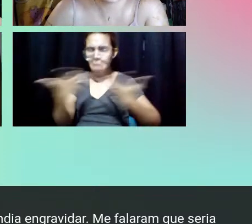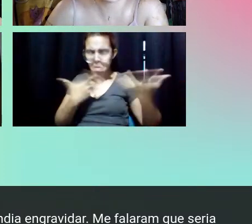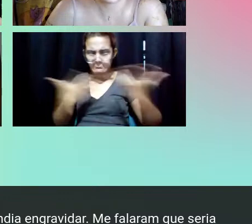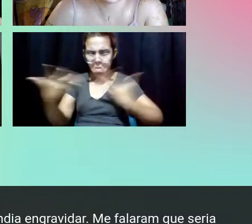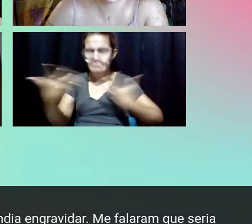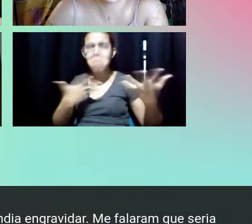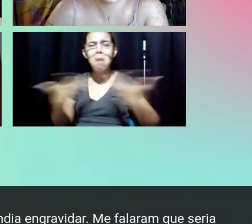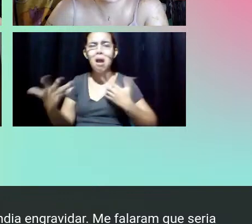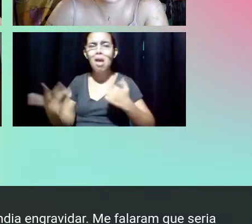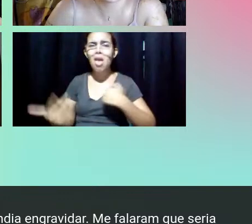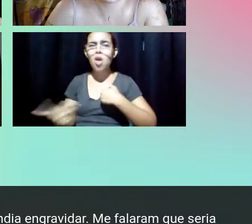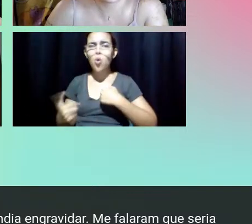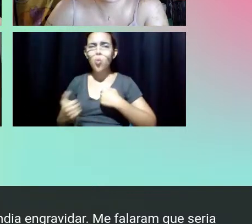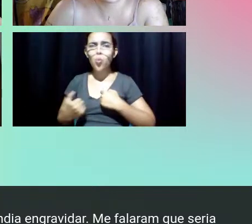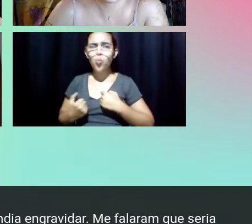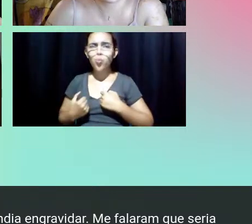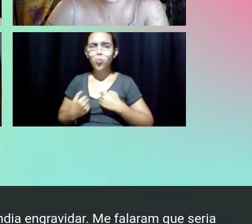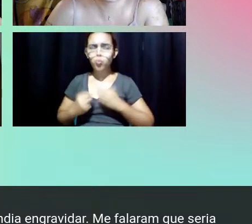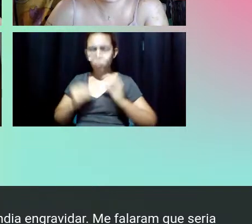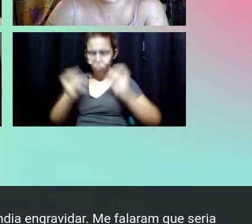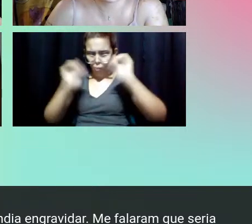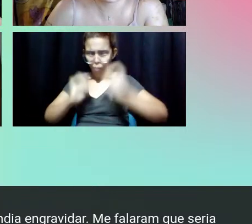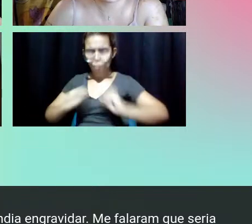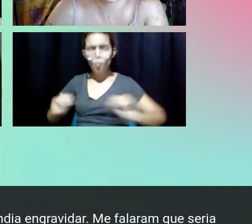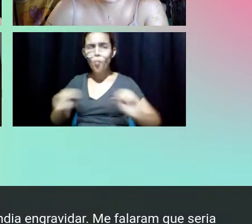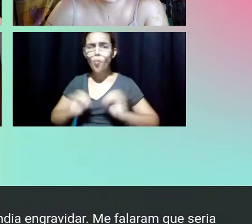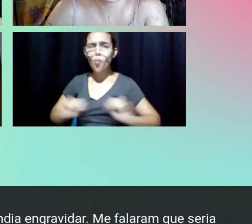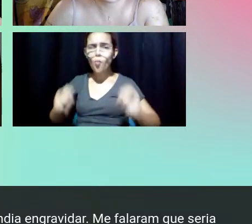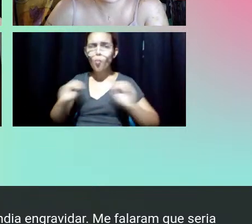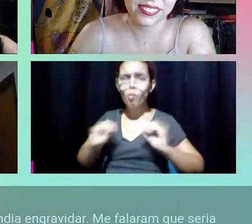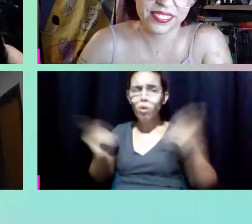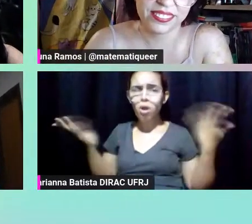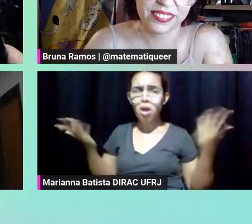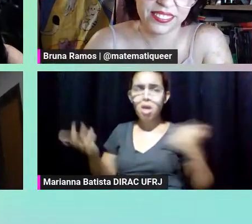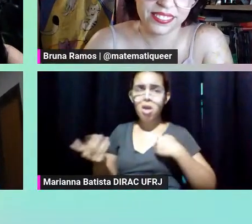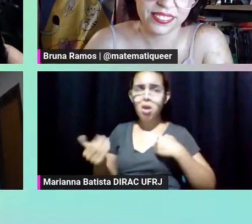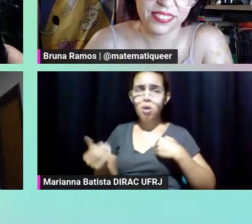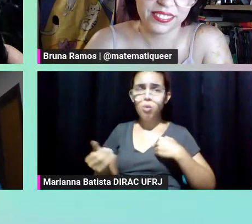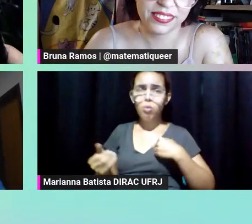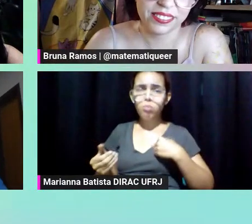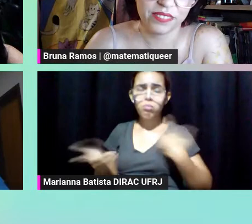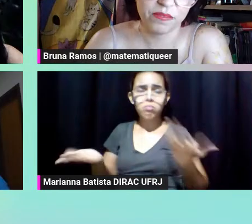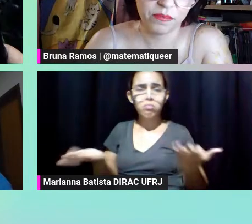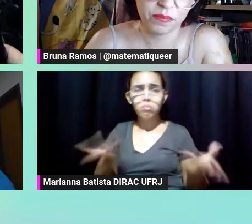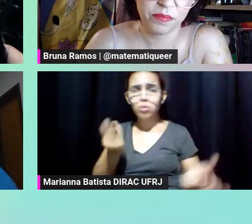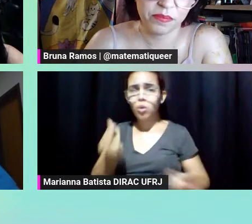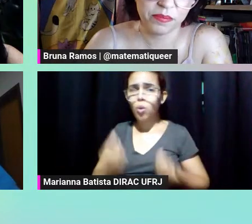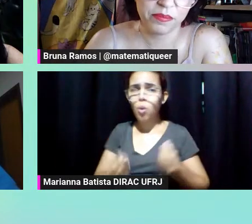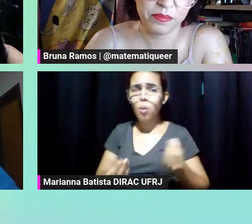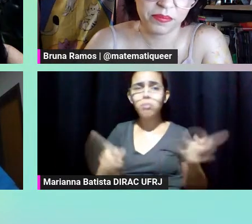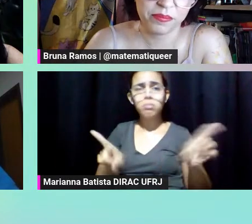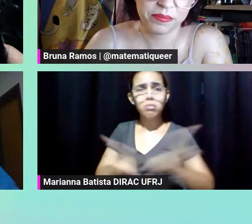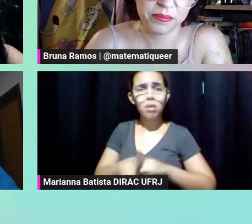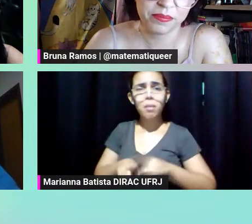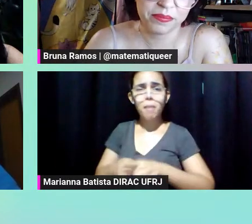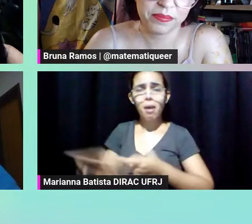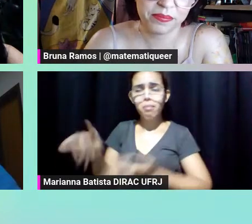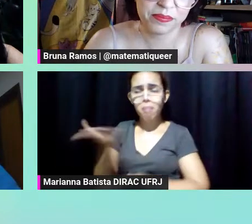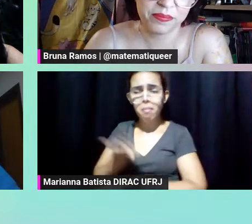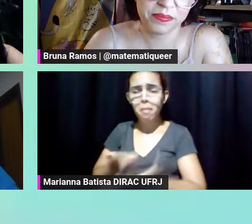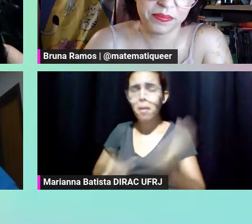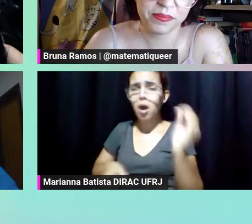ninguém, né? Essa coisa. Então, é muito, muito difícil mesmo as